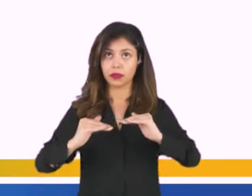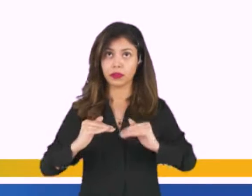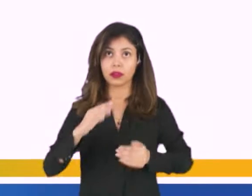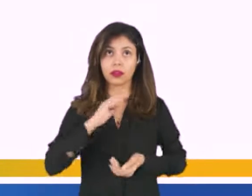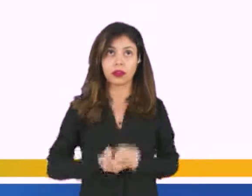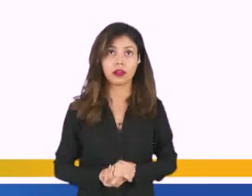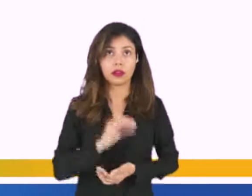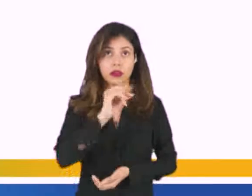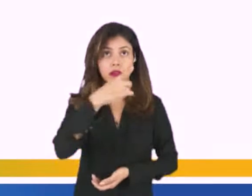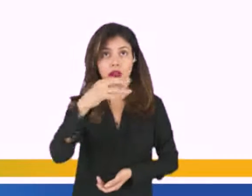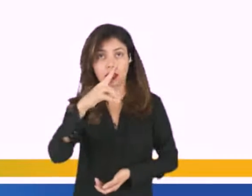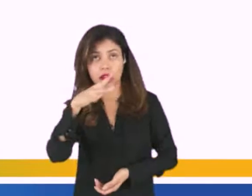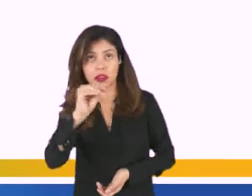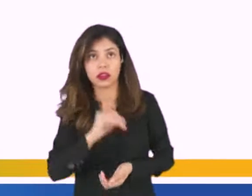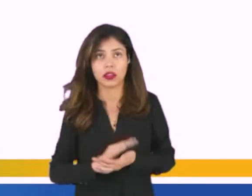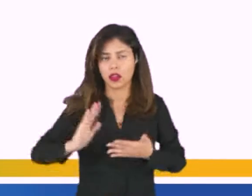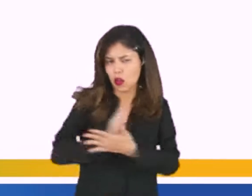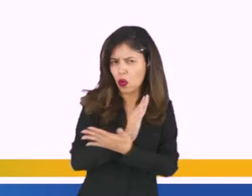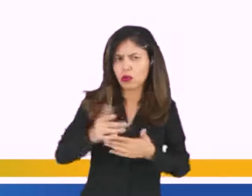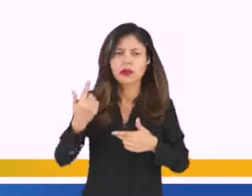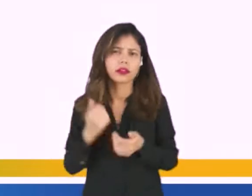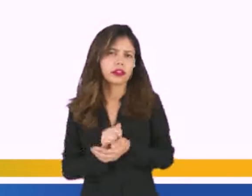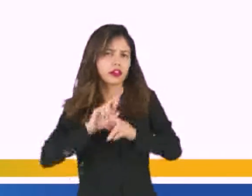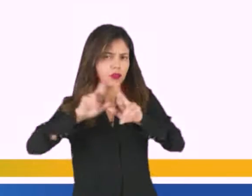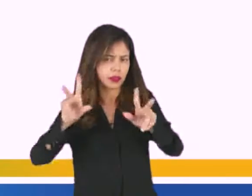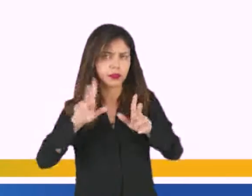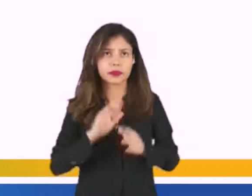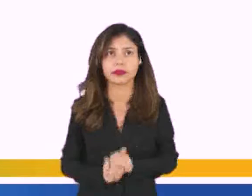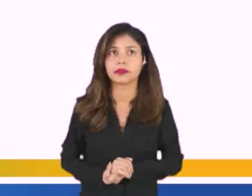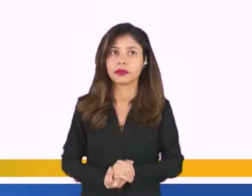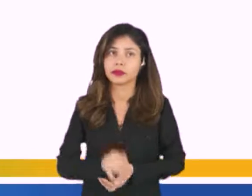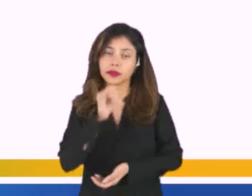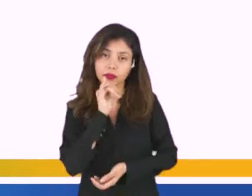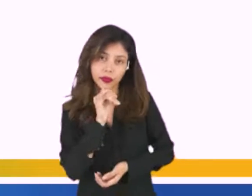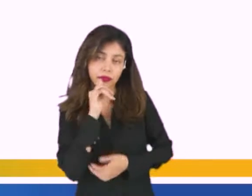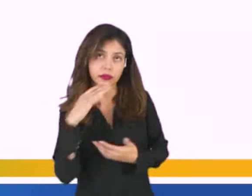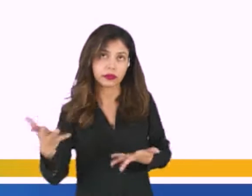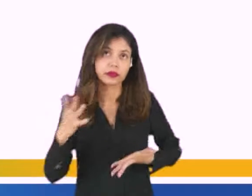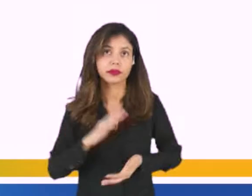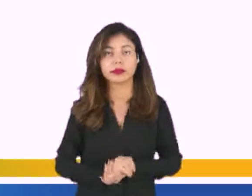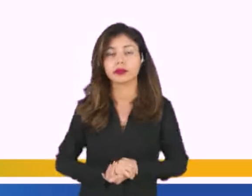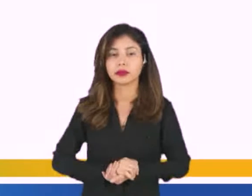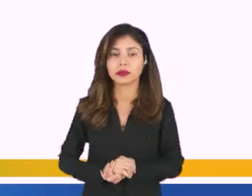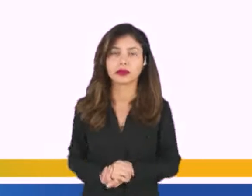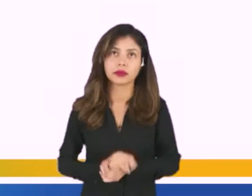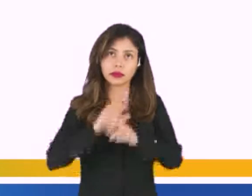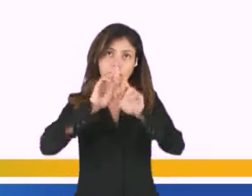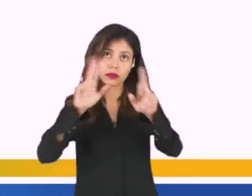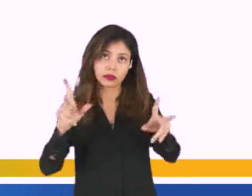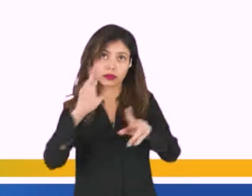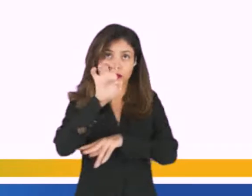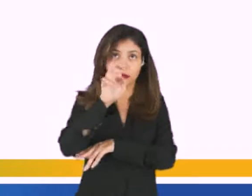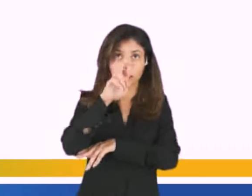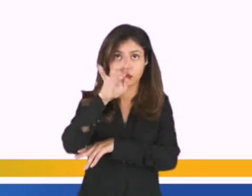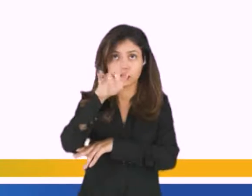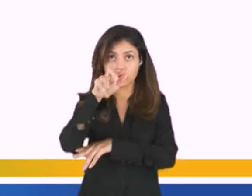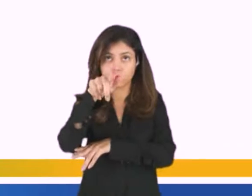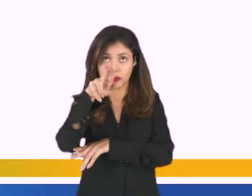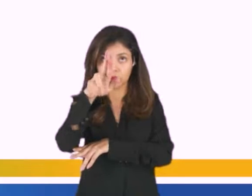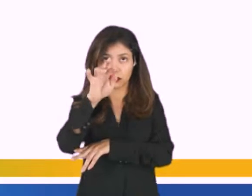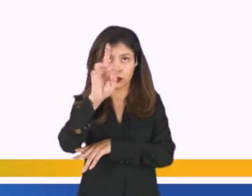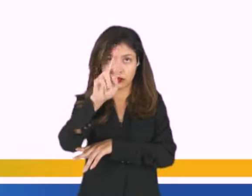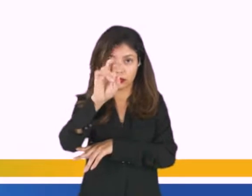octeto. E existem algumas exceções. Também existe uma certa